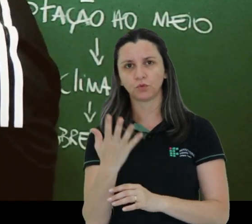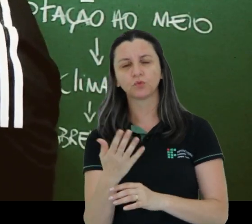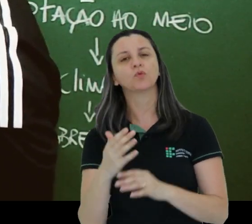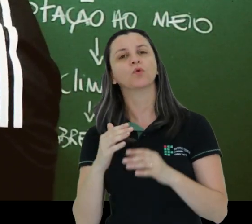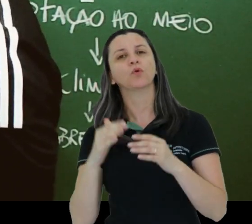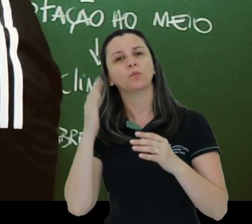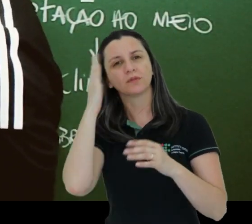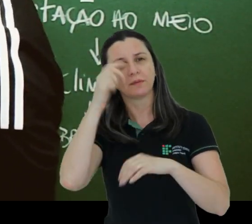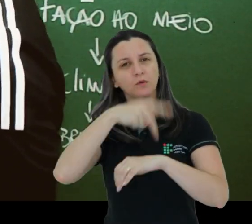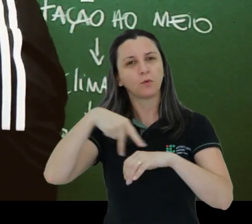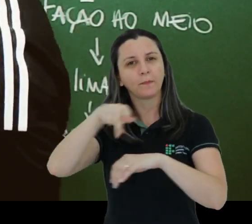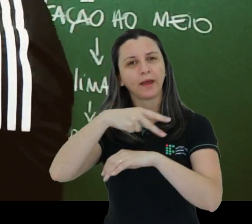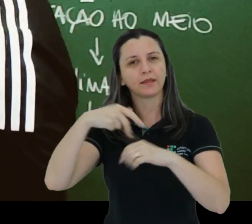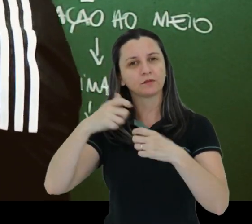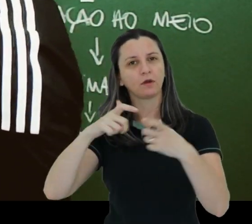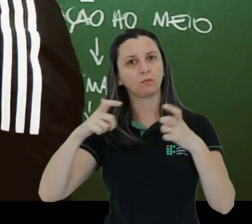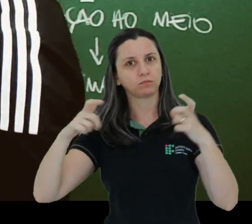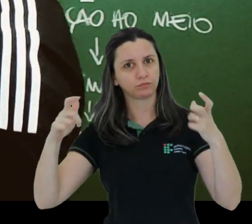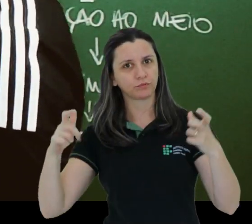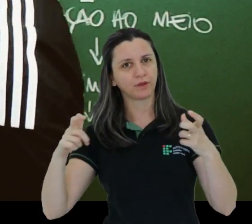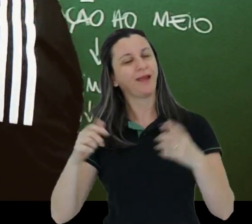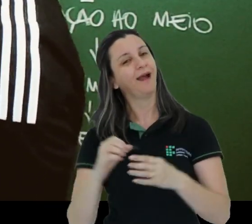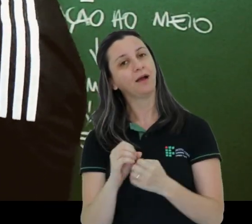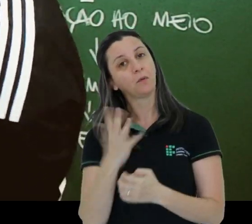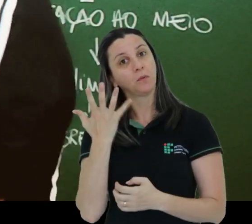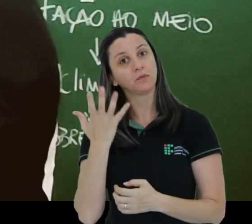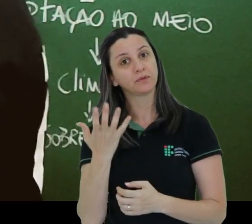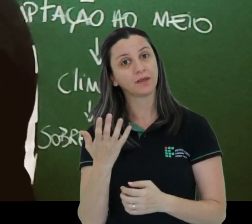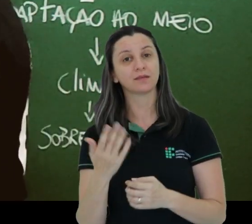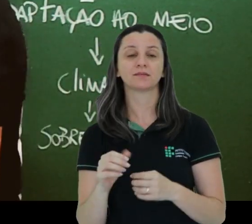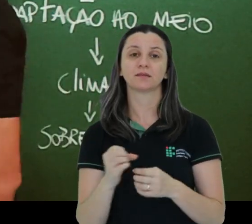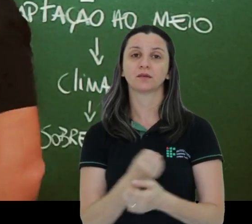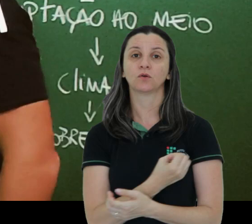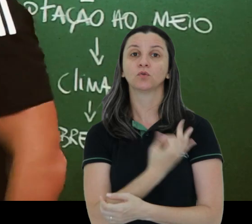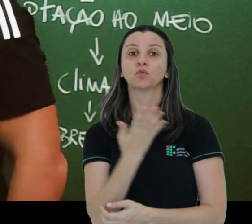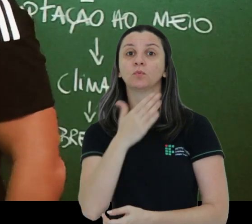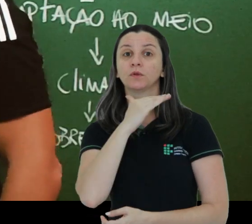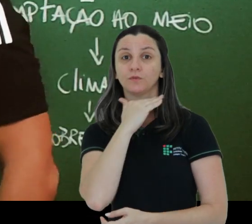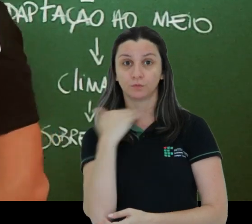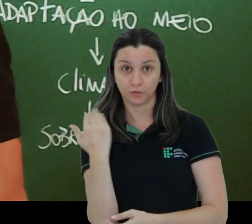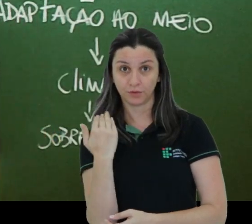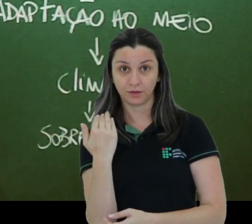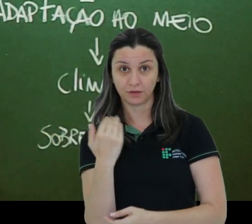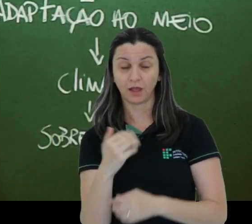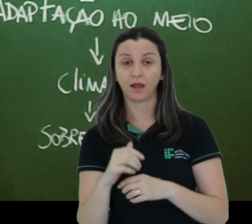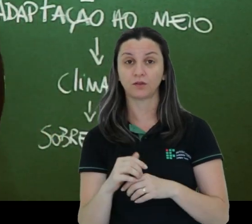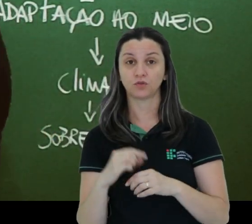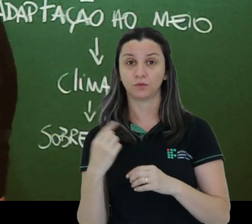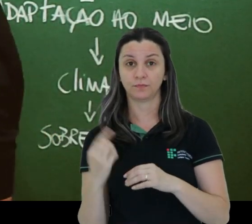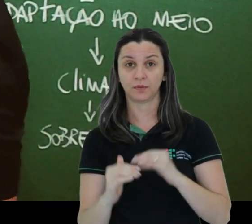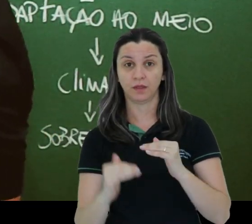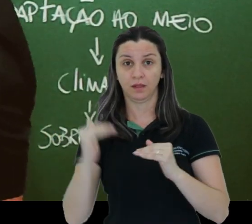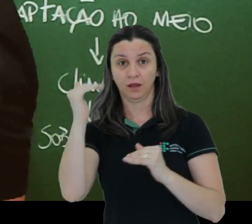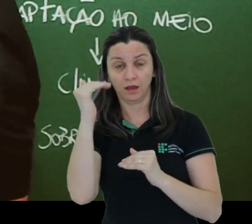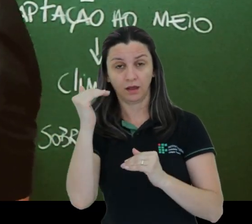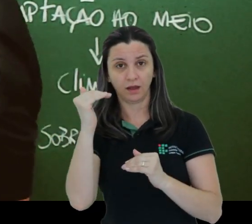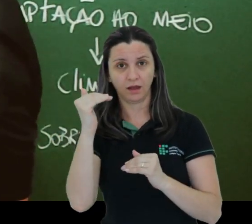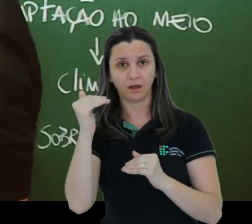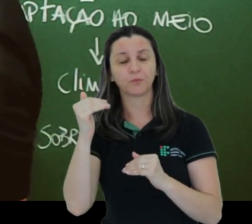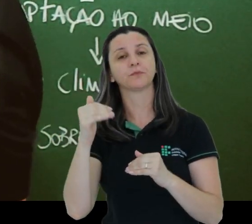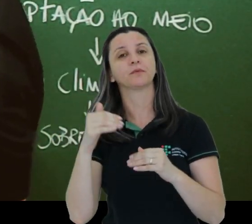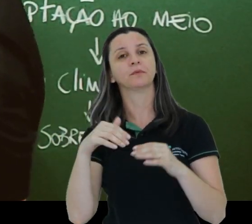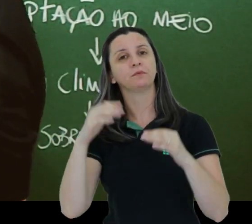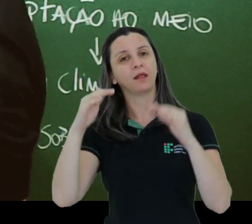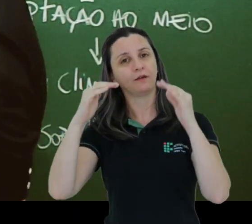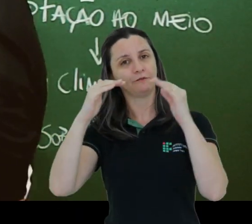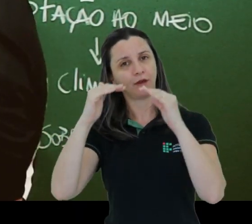que ela pode ser alta, daí o país vai diminuindo, geralmente é assim que acontece. A taxa de mortalidade ela é alta, né, também